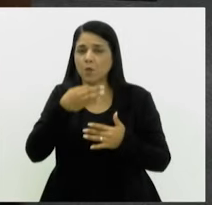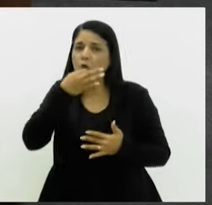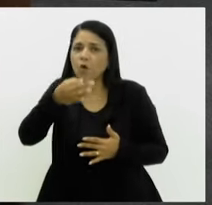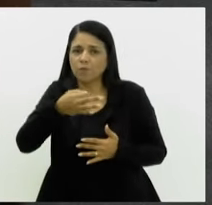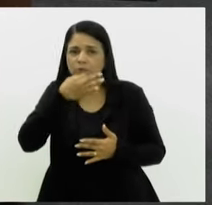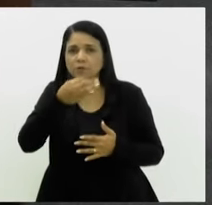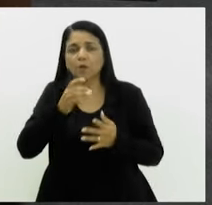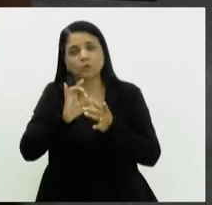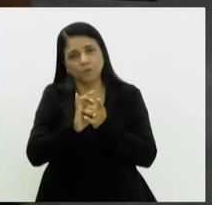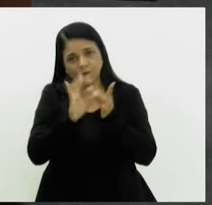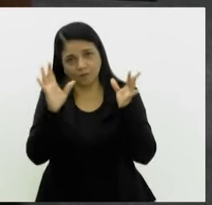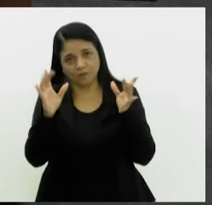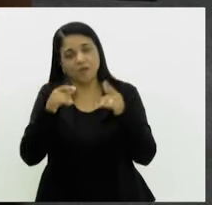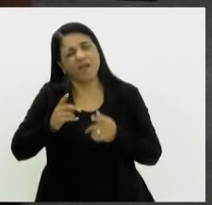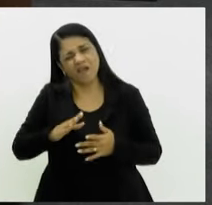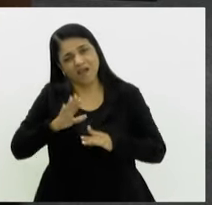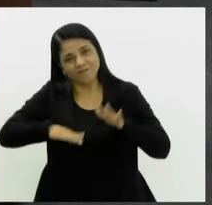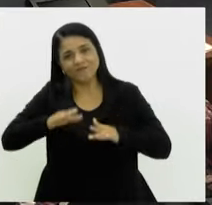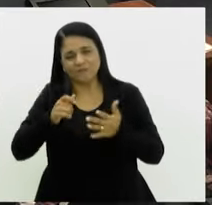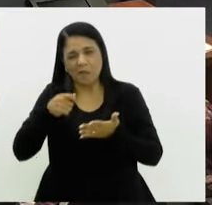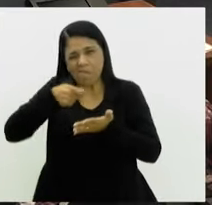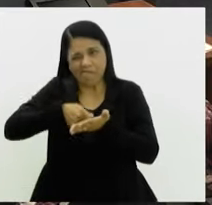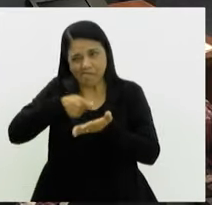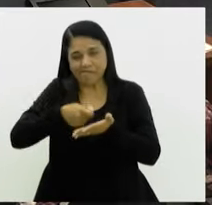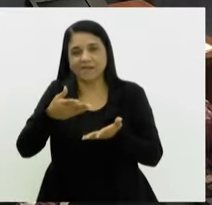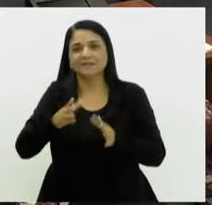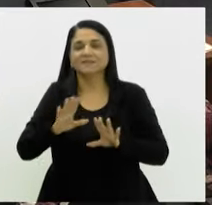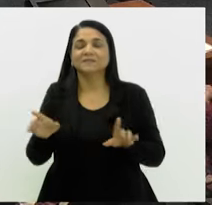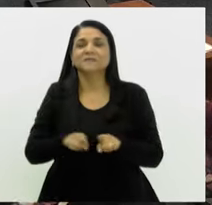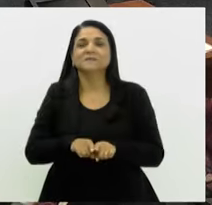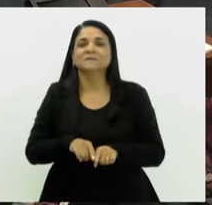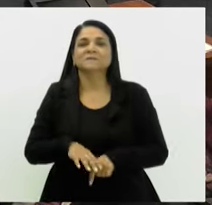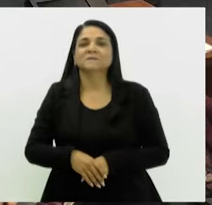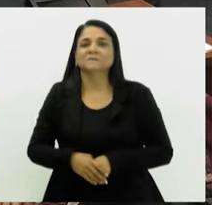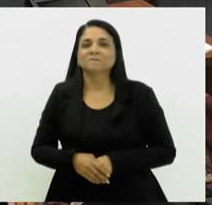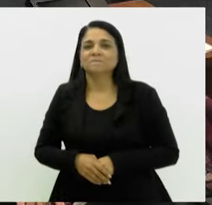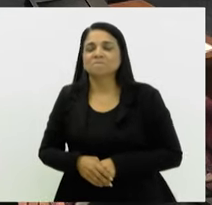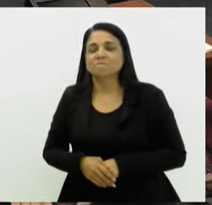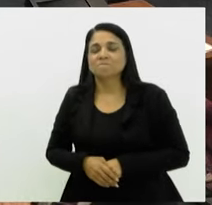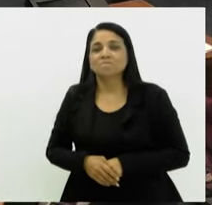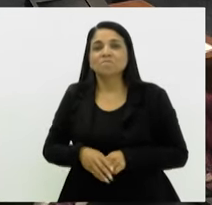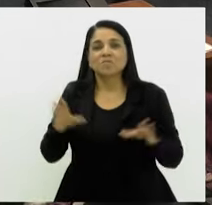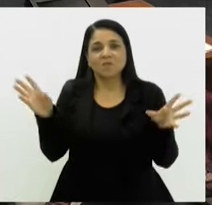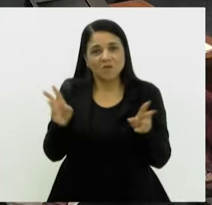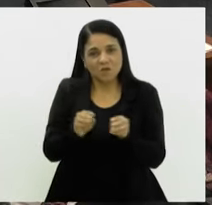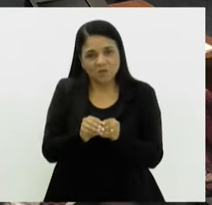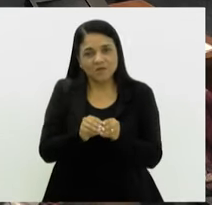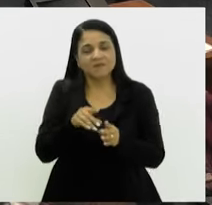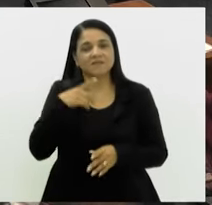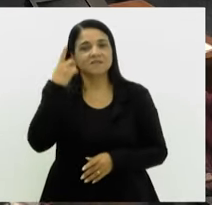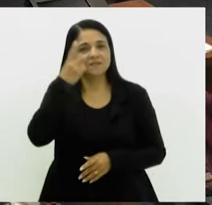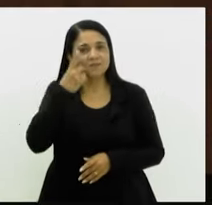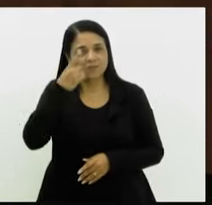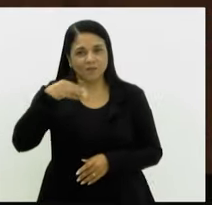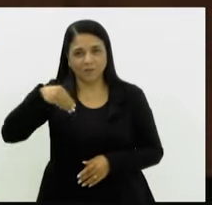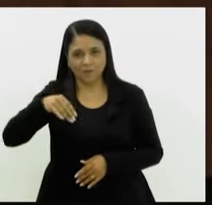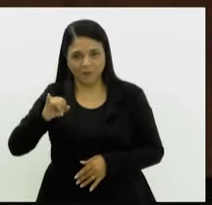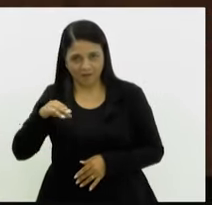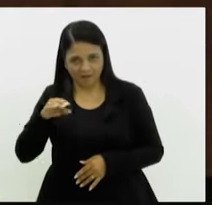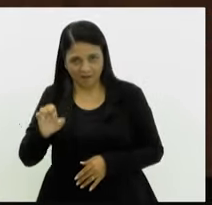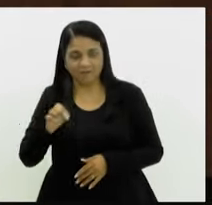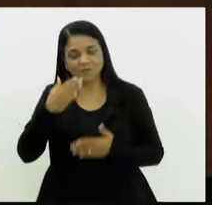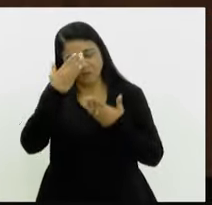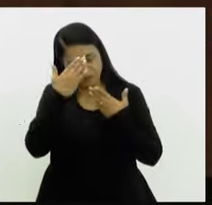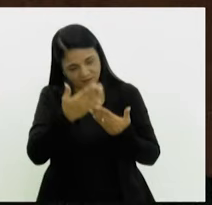e até, de vez em quando, pertinentes. Não, muito pertinentes. E só para concluir, deputado, muito obrigado, deputado Carlos Mink, é isto.